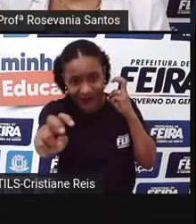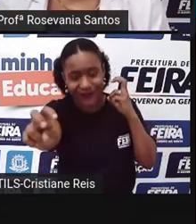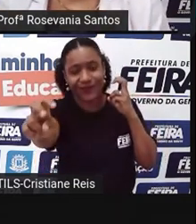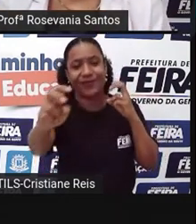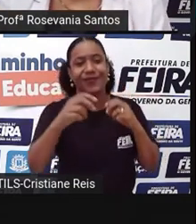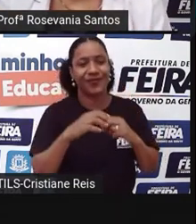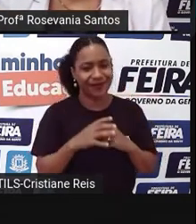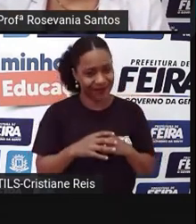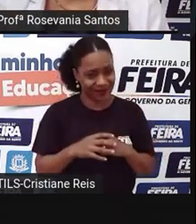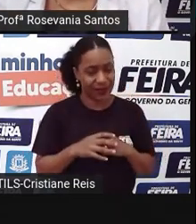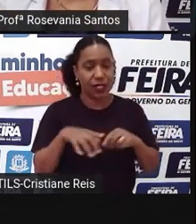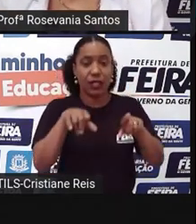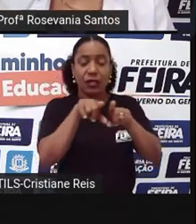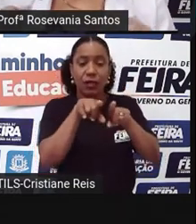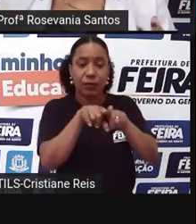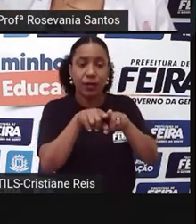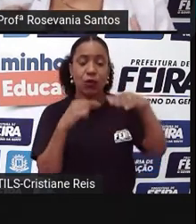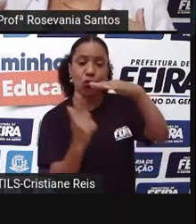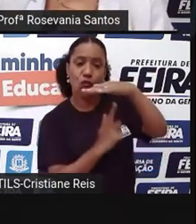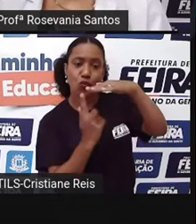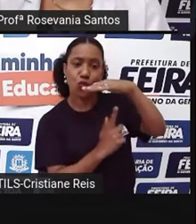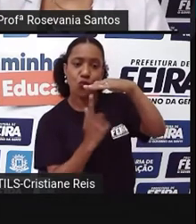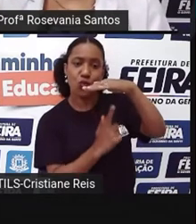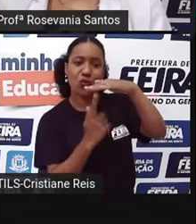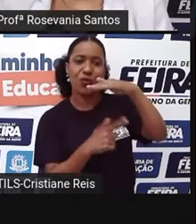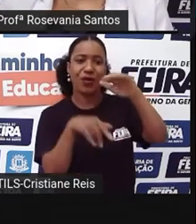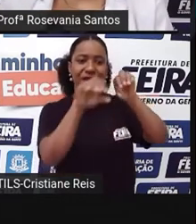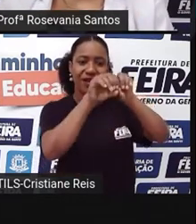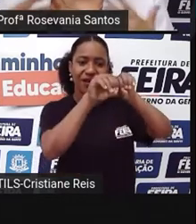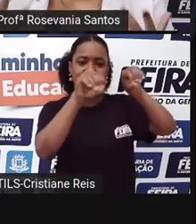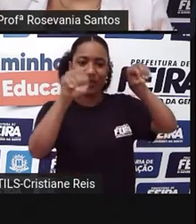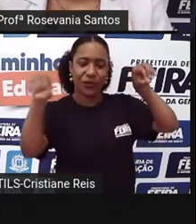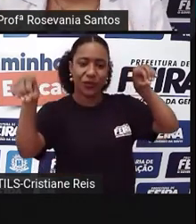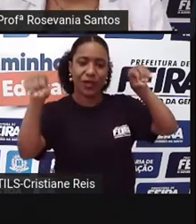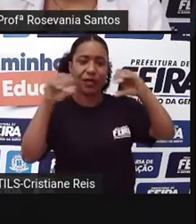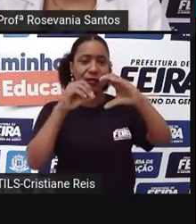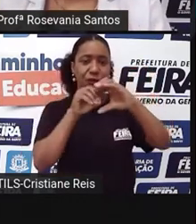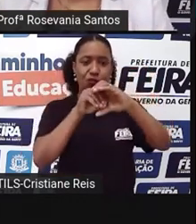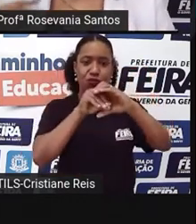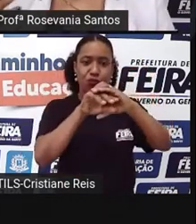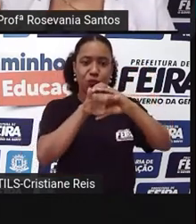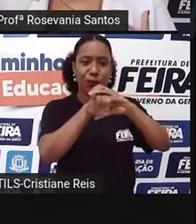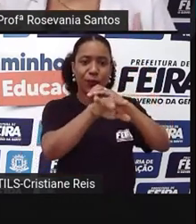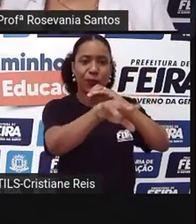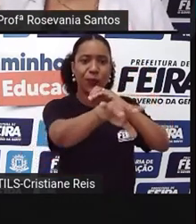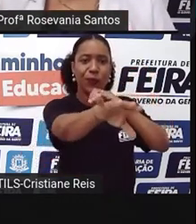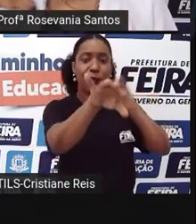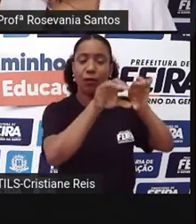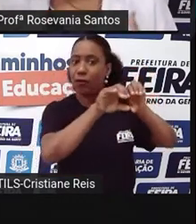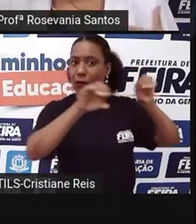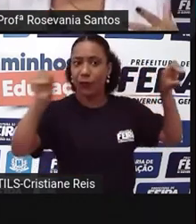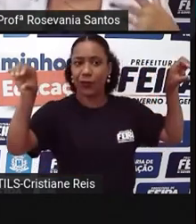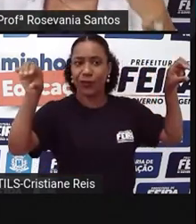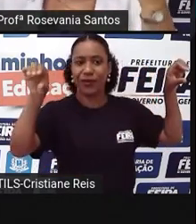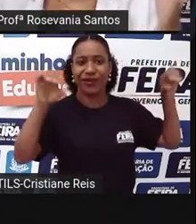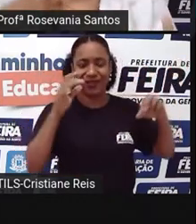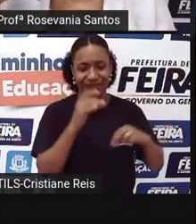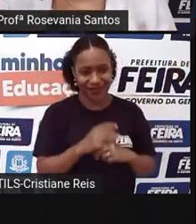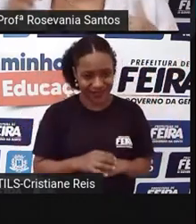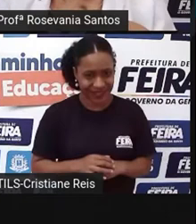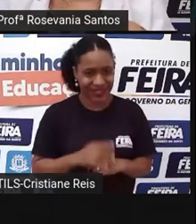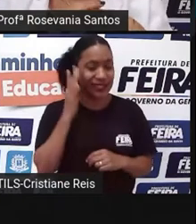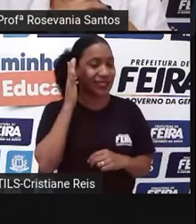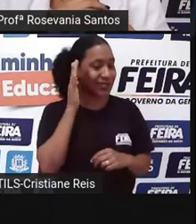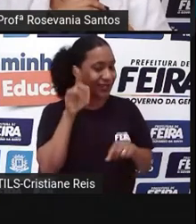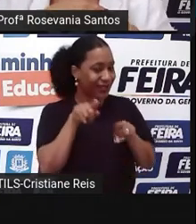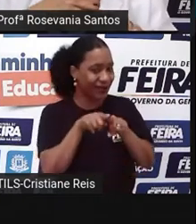transportado através desses dutos. E temos também o transporte de informações, que a gente sabe, né, através desses cabos,